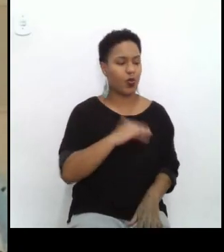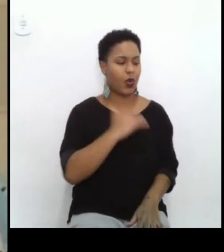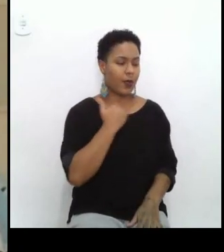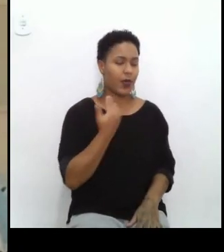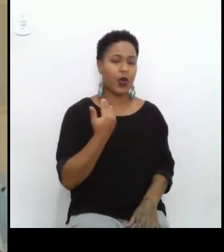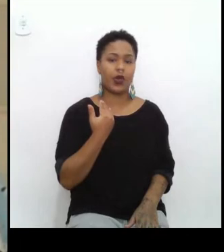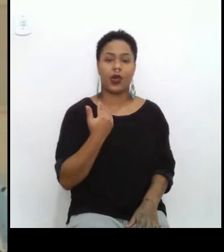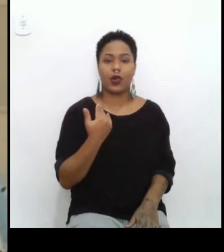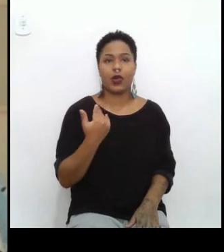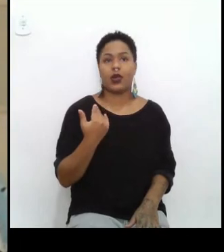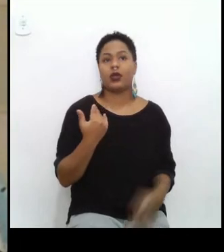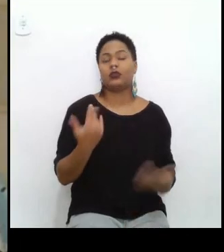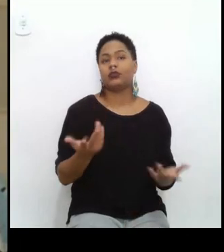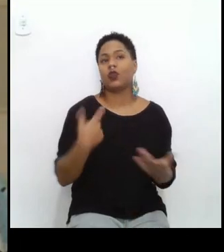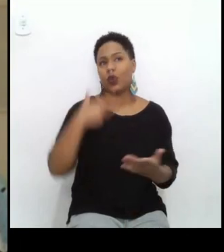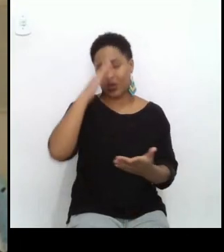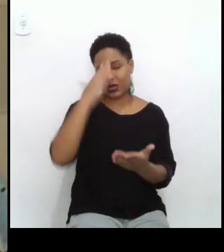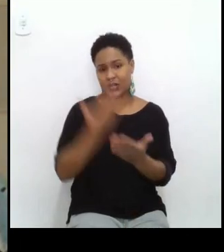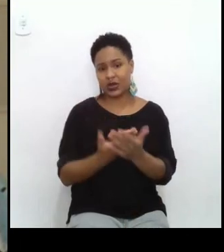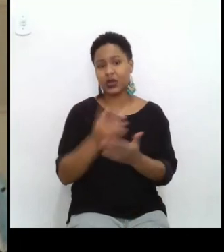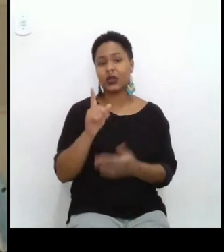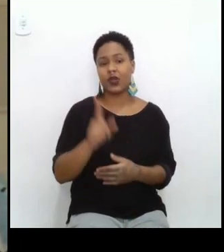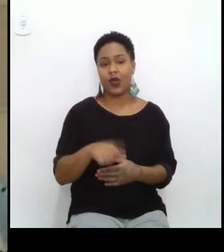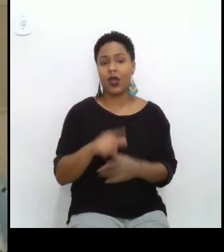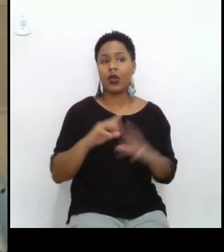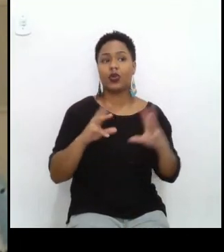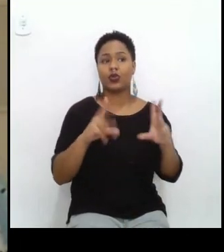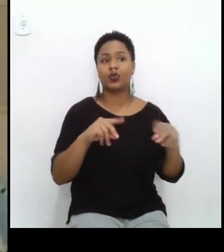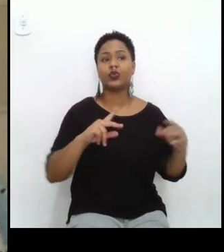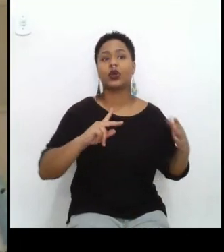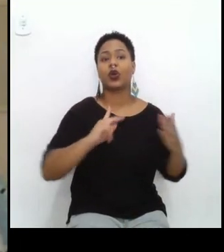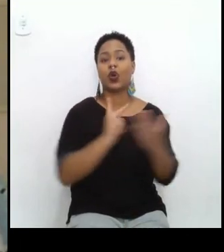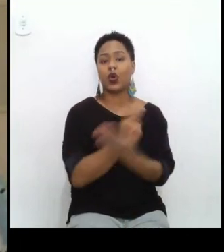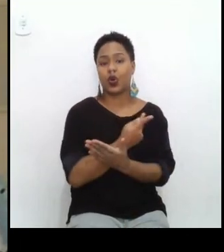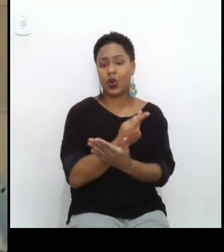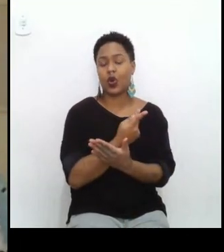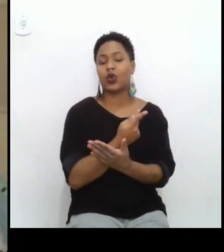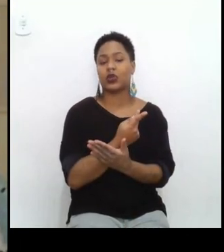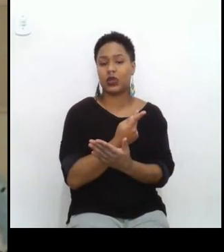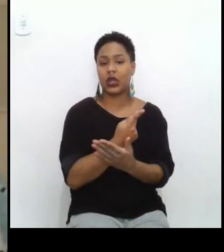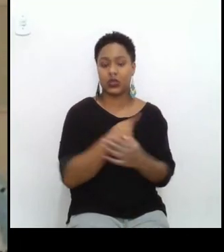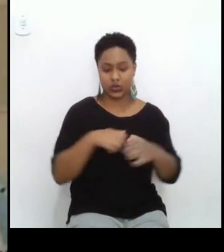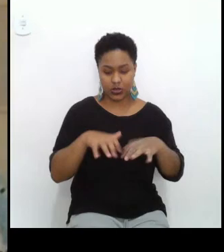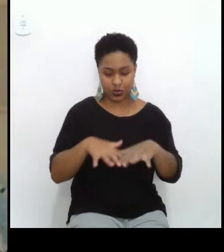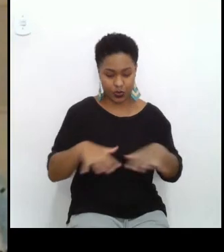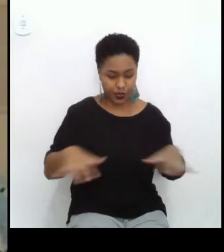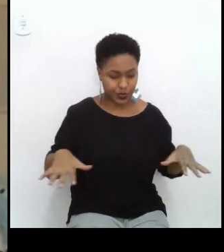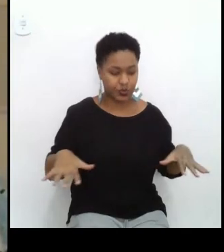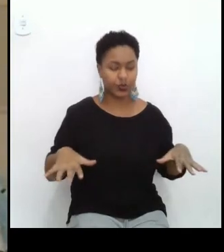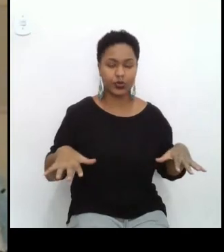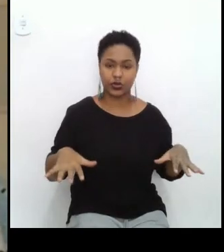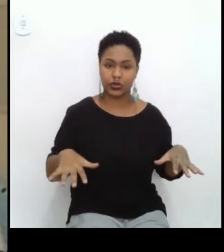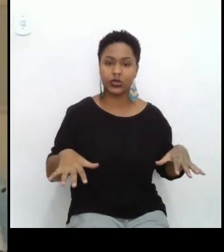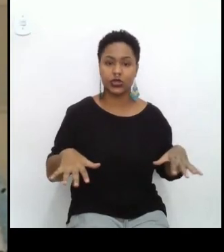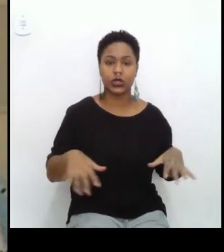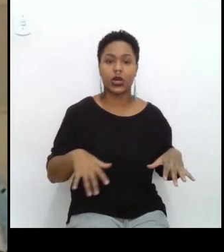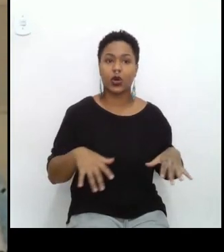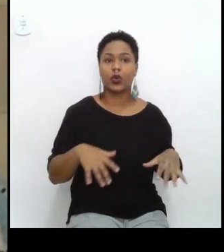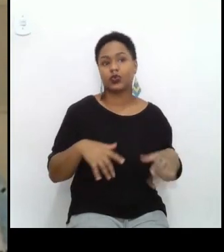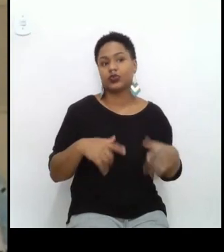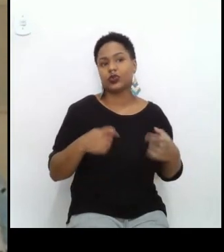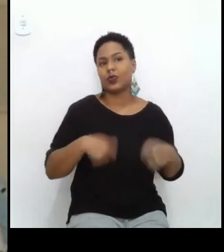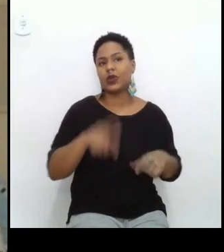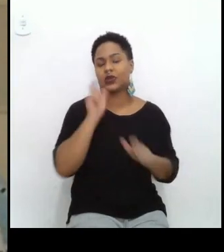eu acho que isso tudo acontece ir no chão sem precisar necessariamente ter passar por